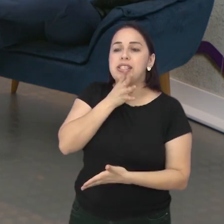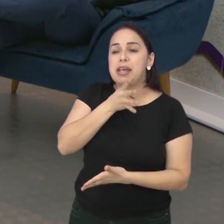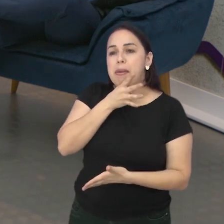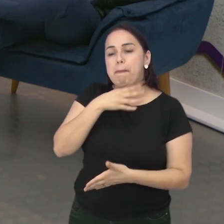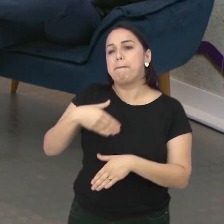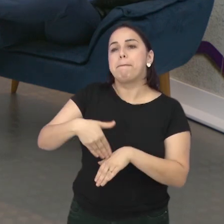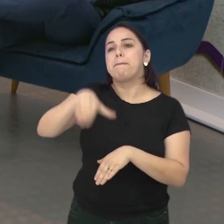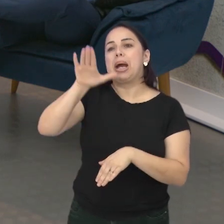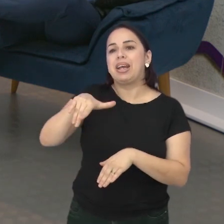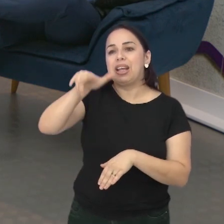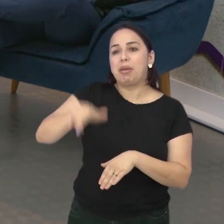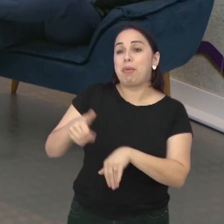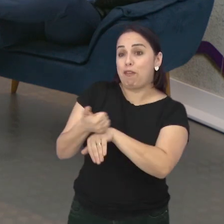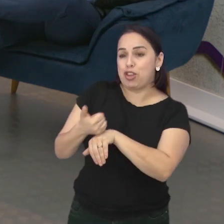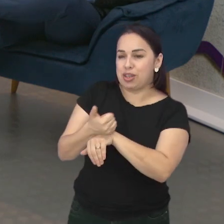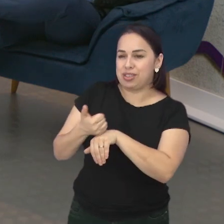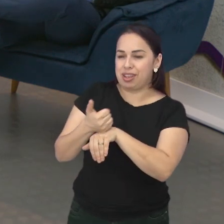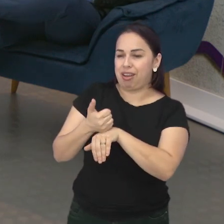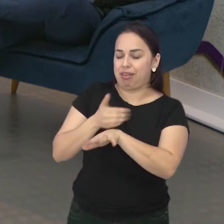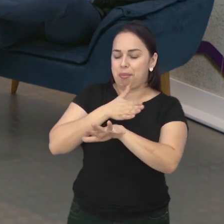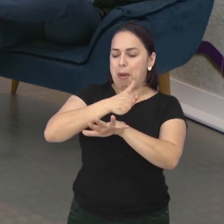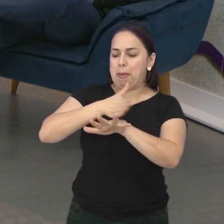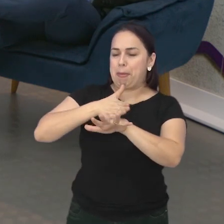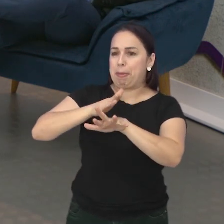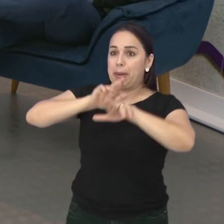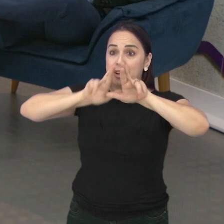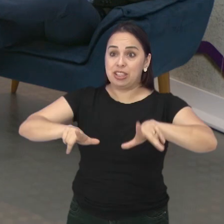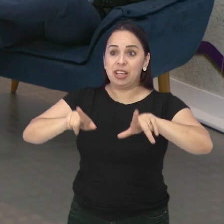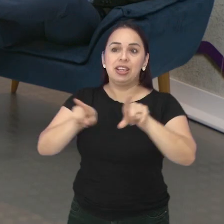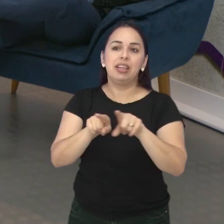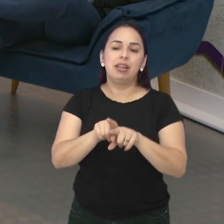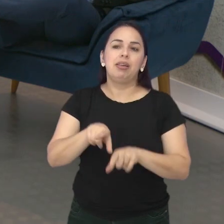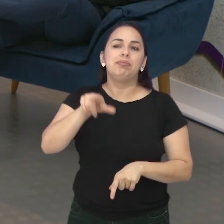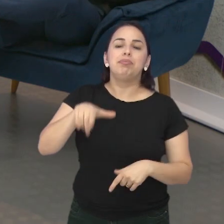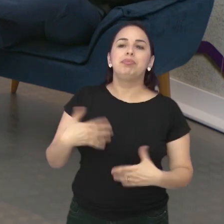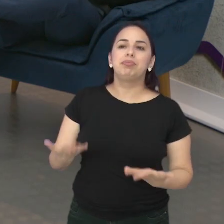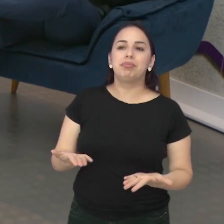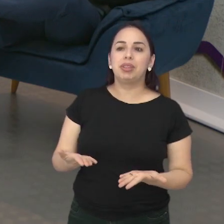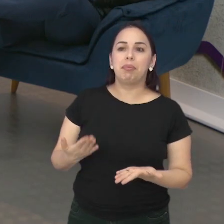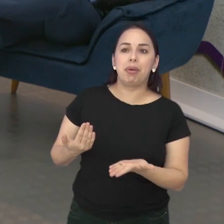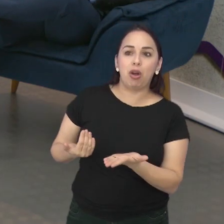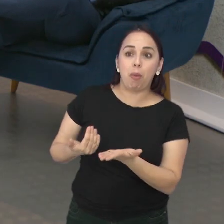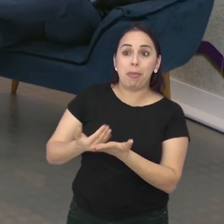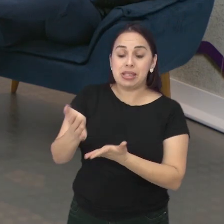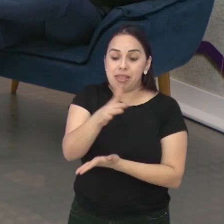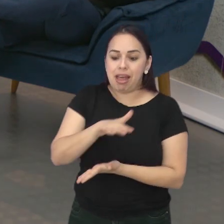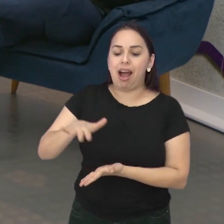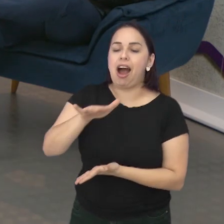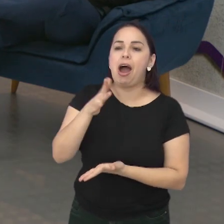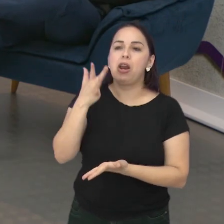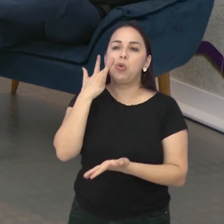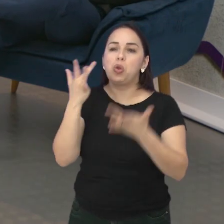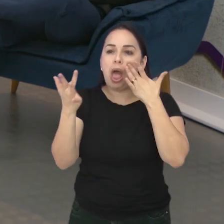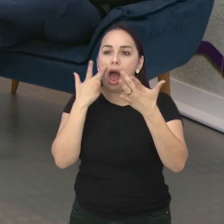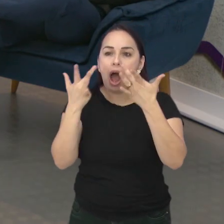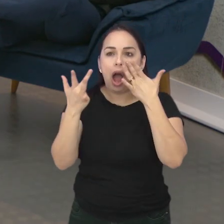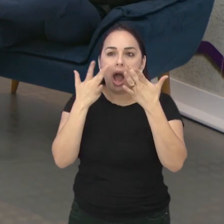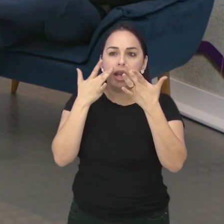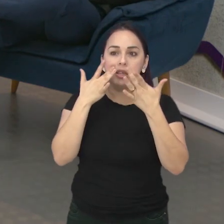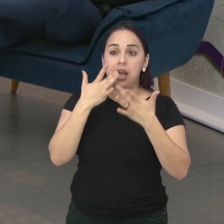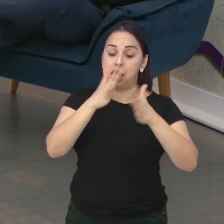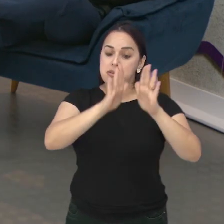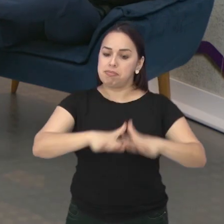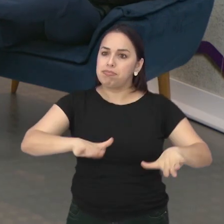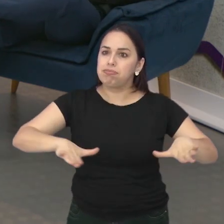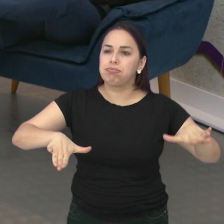um pouco mais dessa carreira tão diversificada. E Karen, para entrar no mundo do teatro, tem